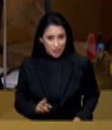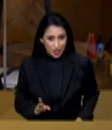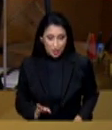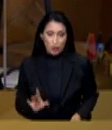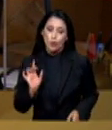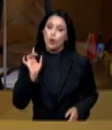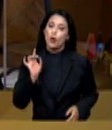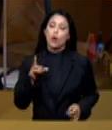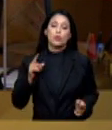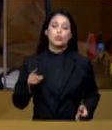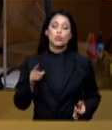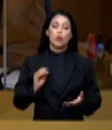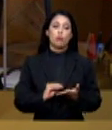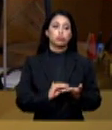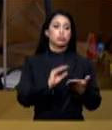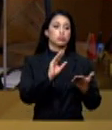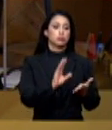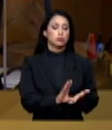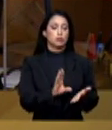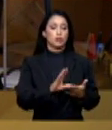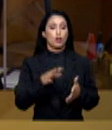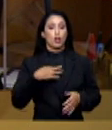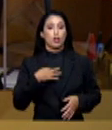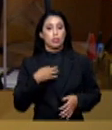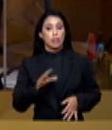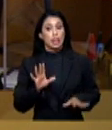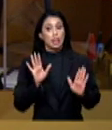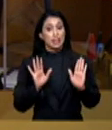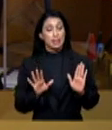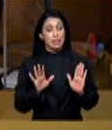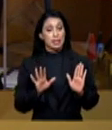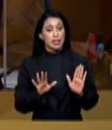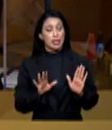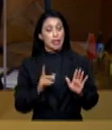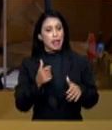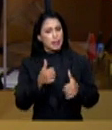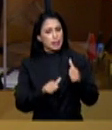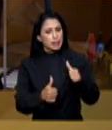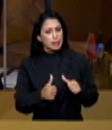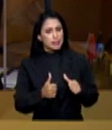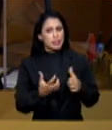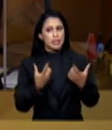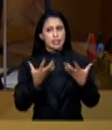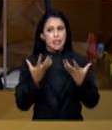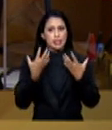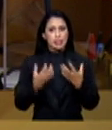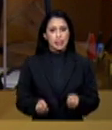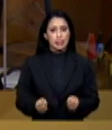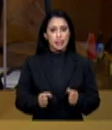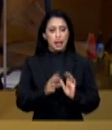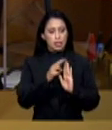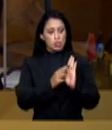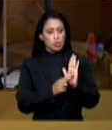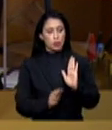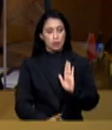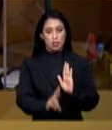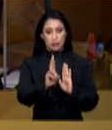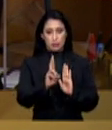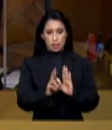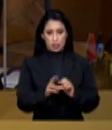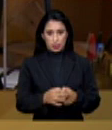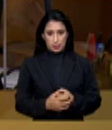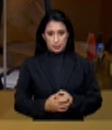apenas a destinação voluntária de recursos e que será racionalizado em termos de adesão as normas e referências